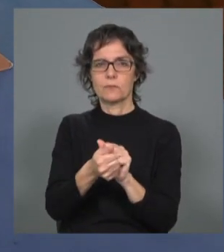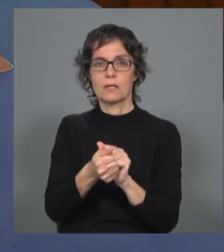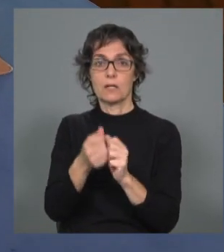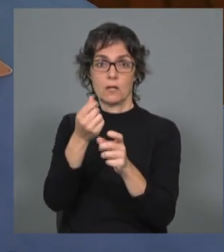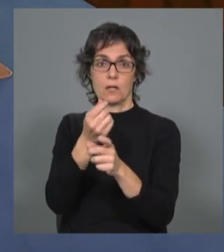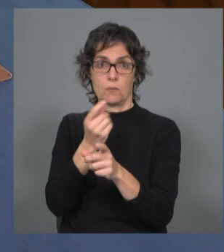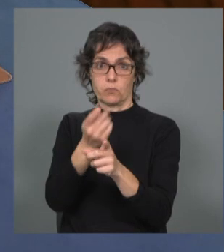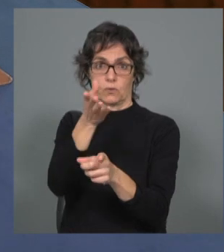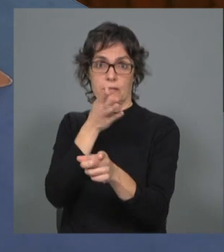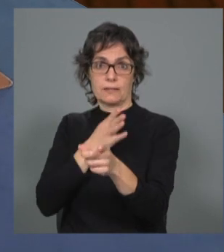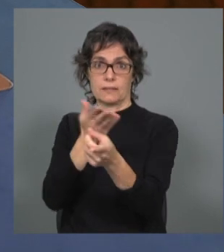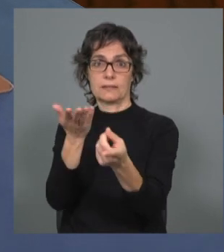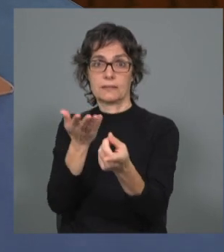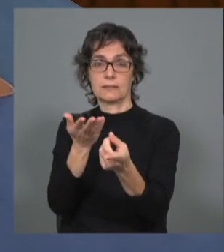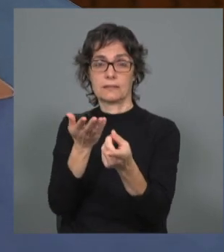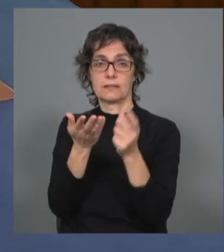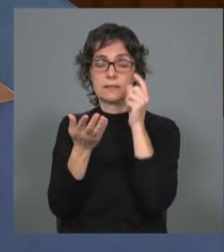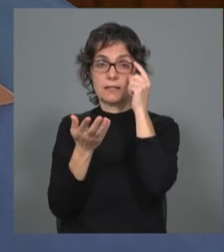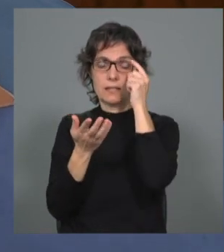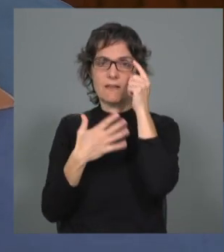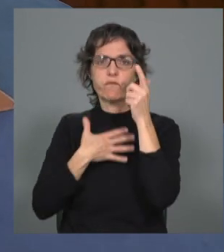termos, mas são vozes que